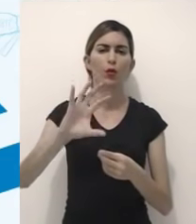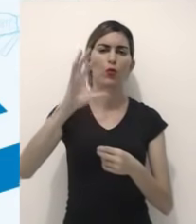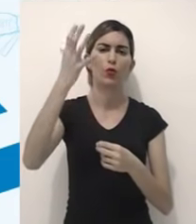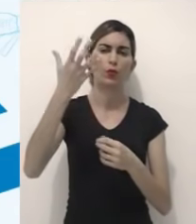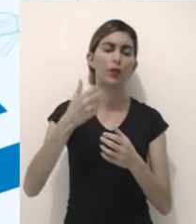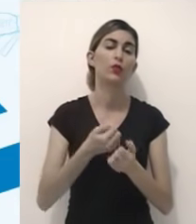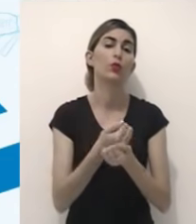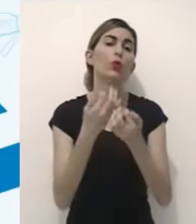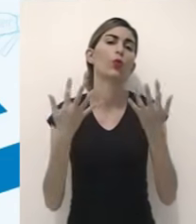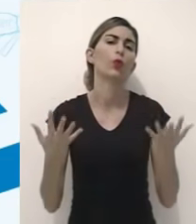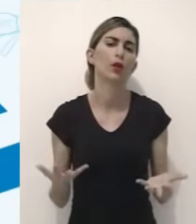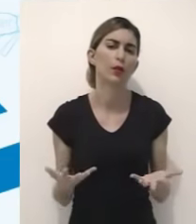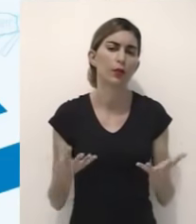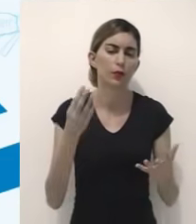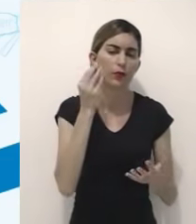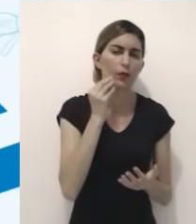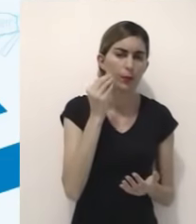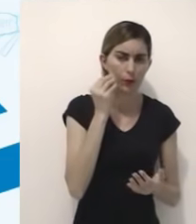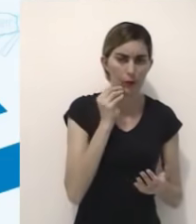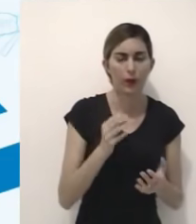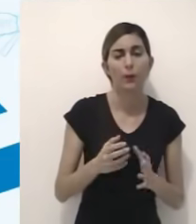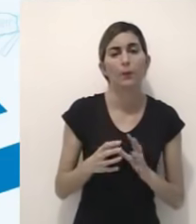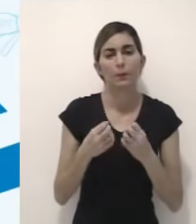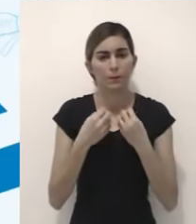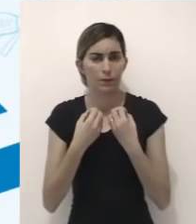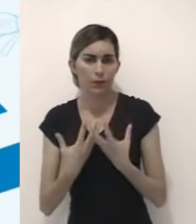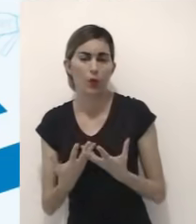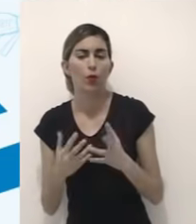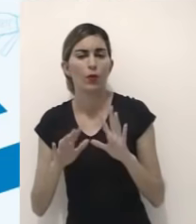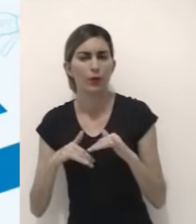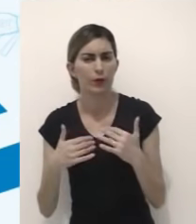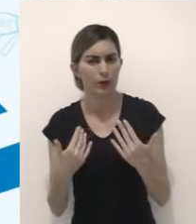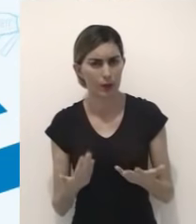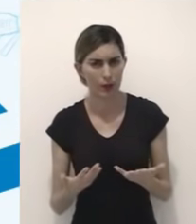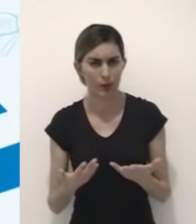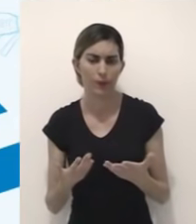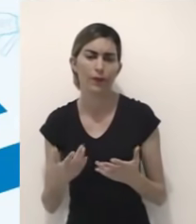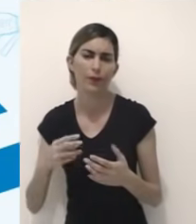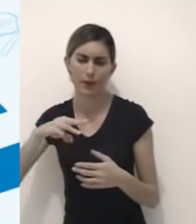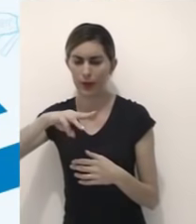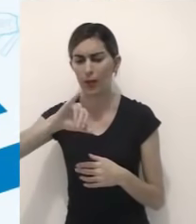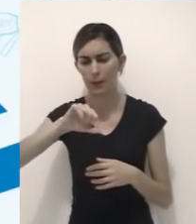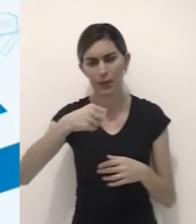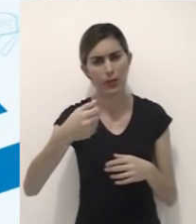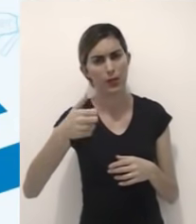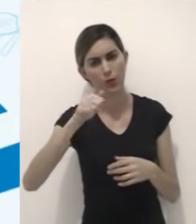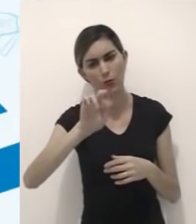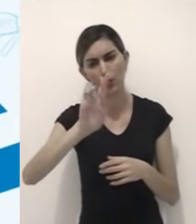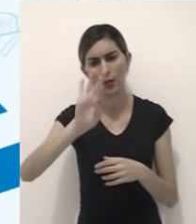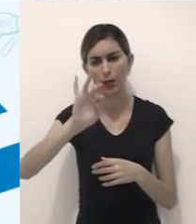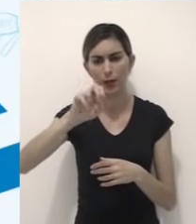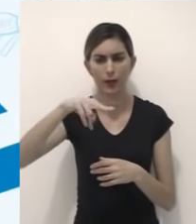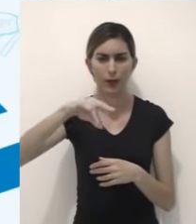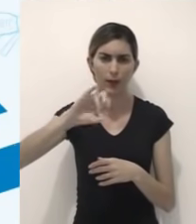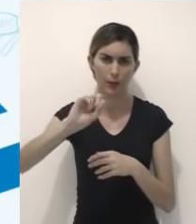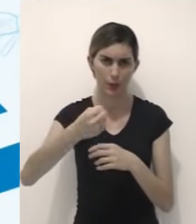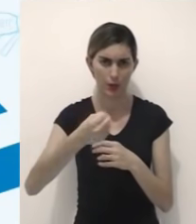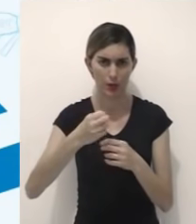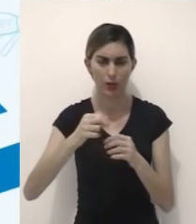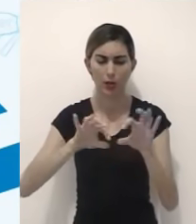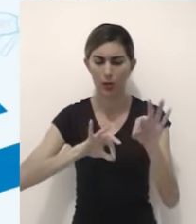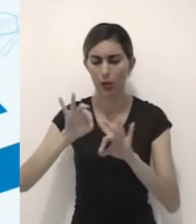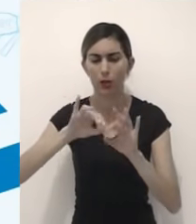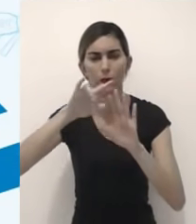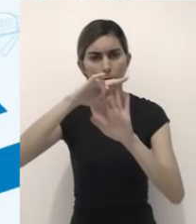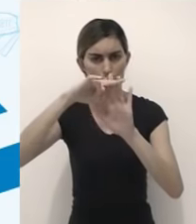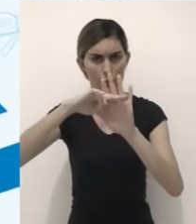acontecer essa missão e quando vai ser? Vamos ver. Bom, gente, então, A missão Artemis é uma